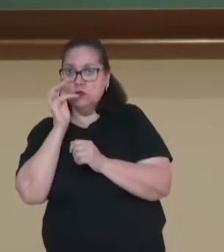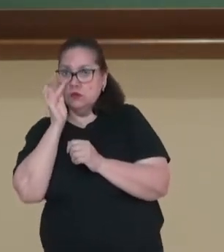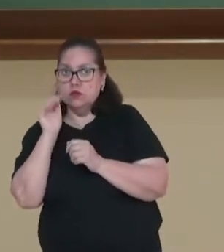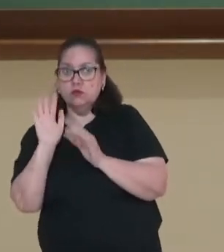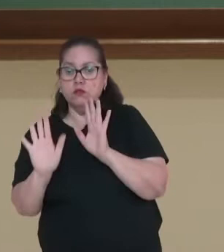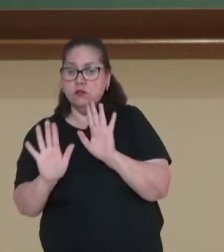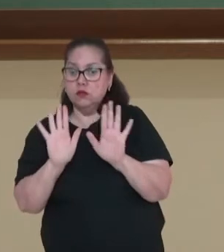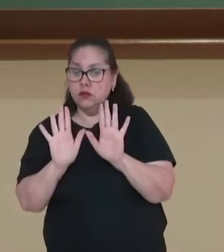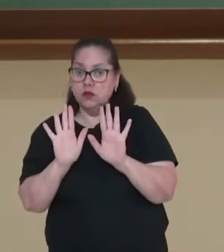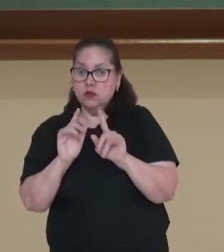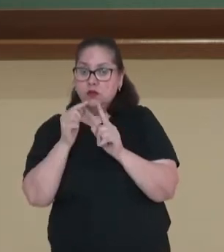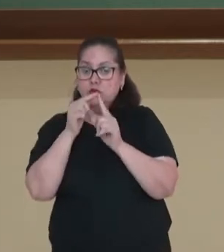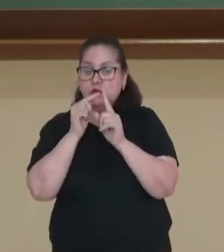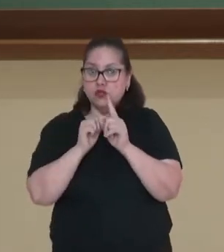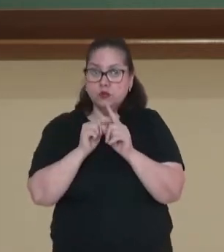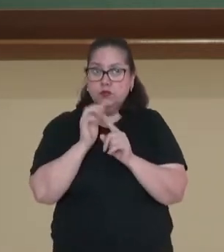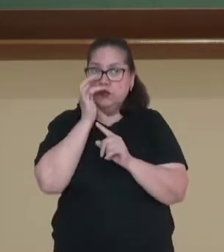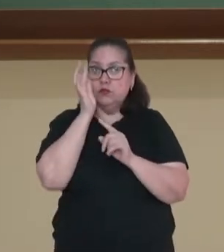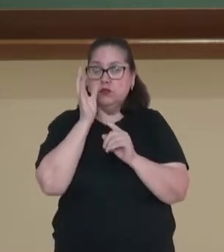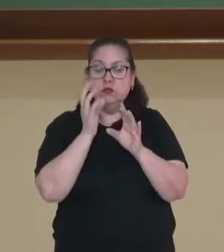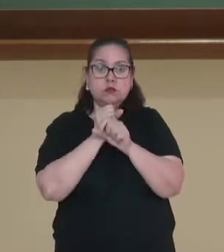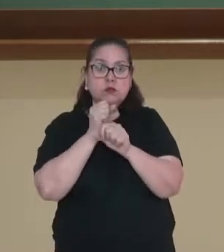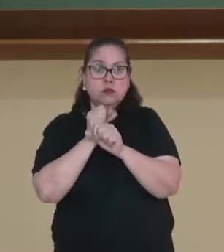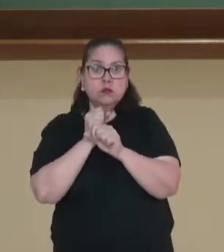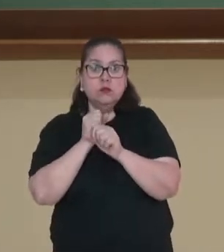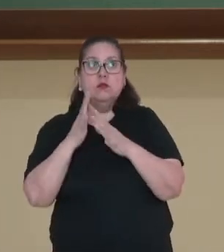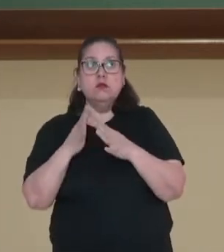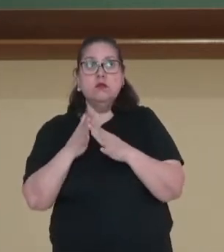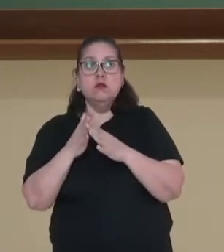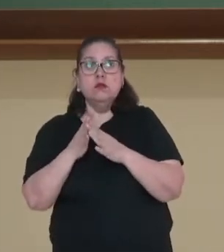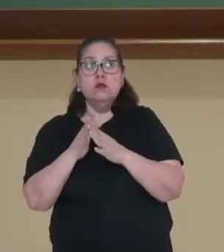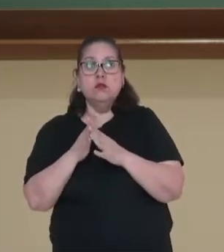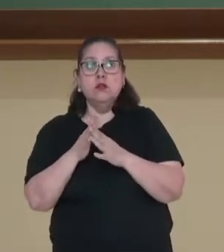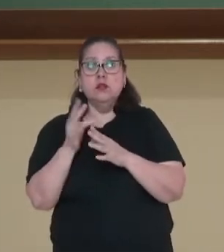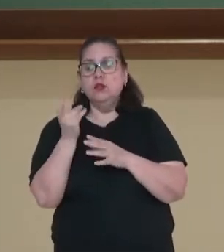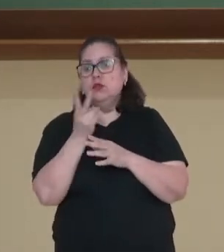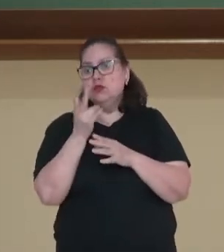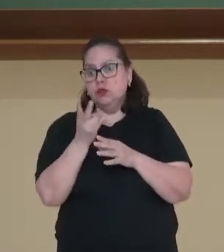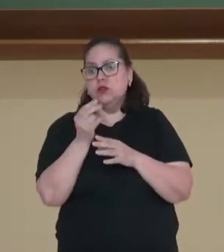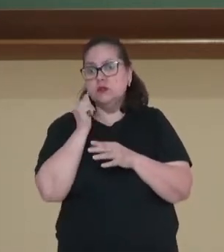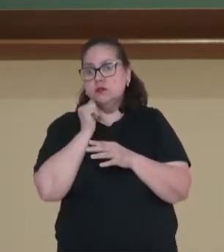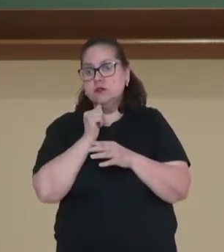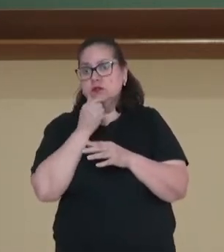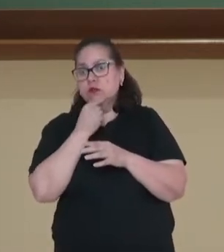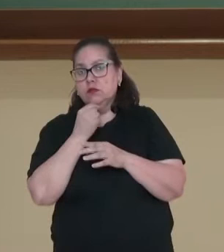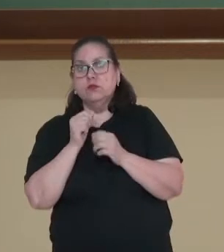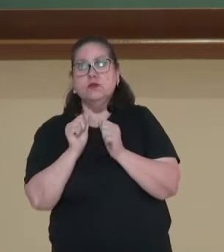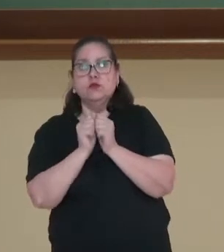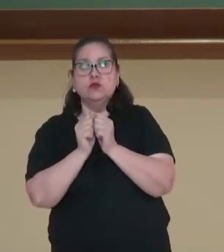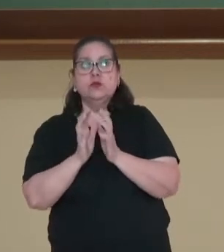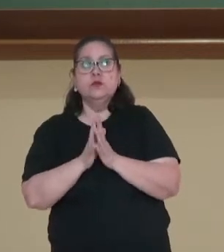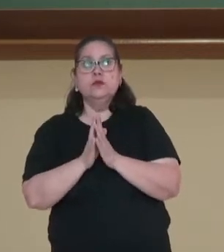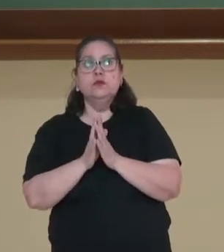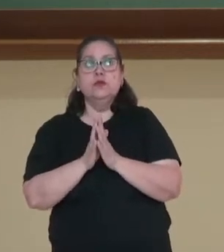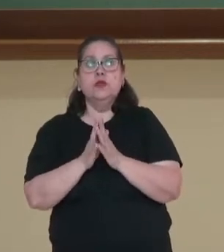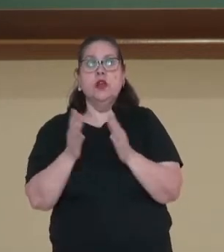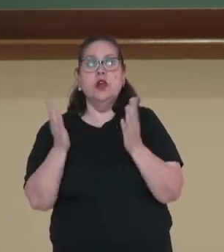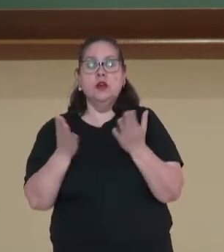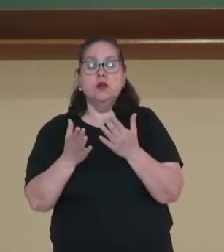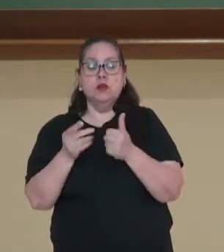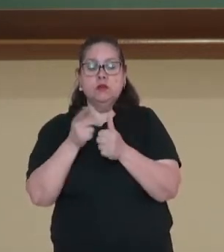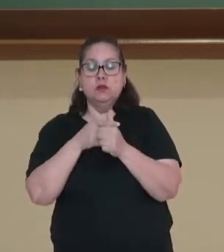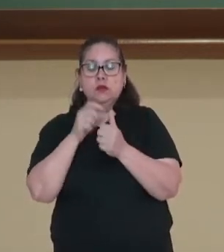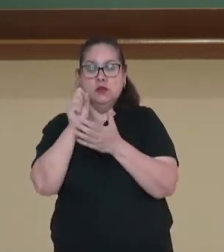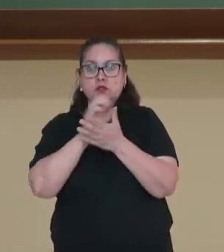dependendo da espécie. No geral, a maior parte delas é hermafrodita, ou seja, tem os dois sexos. Bom, vamos para a